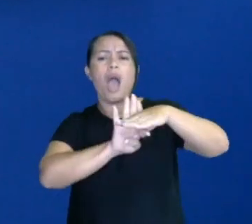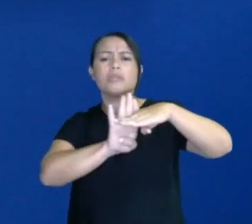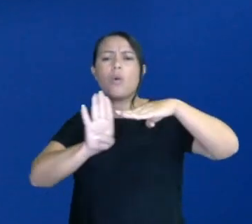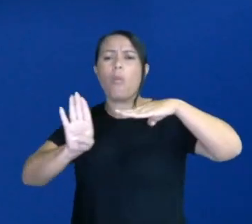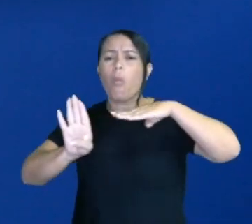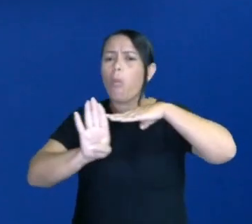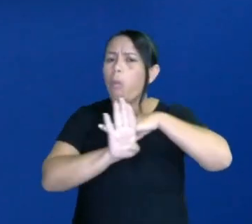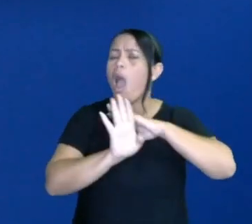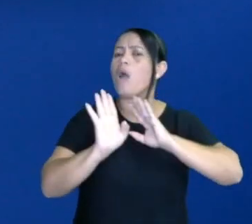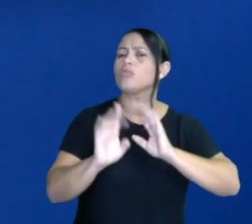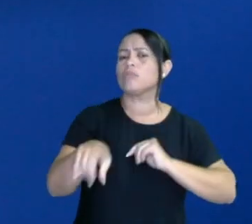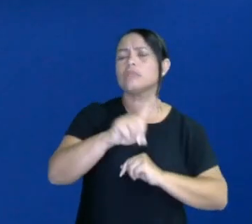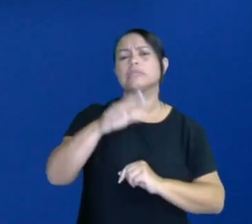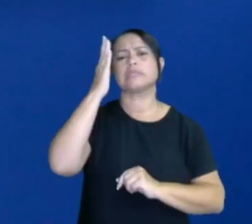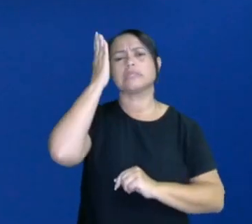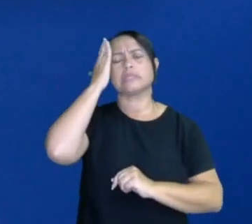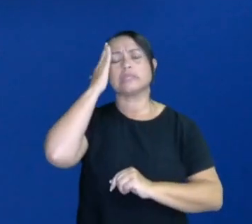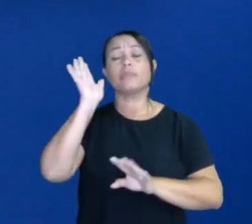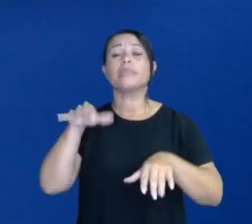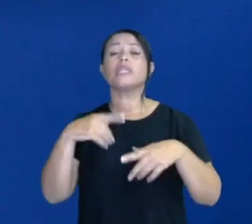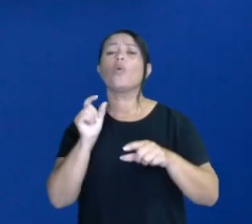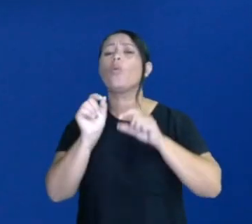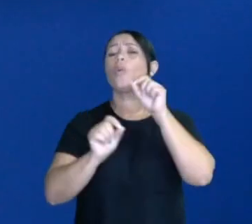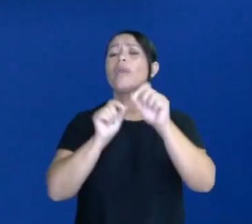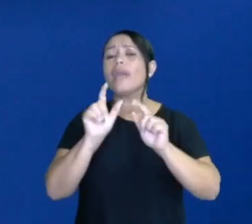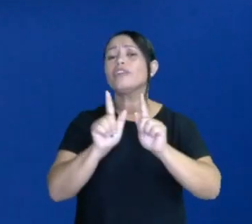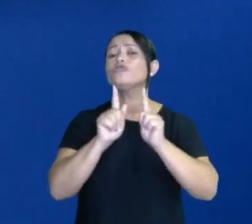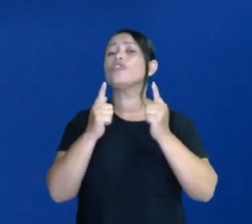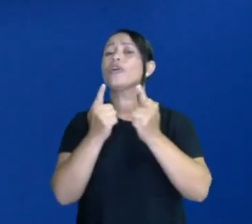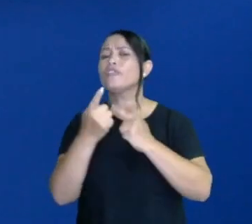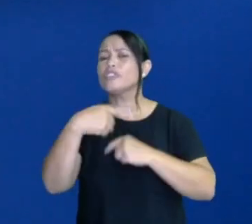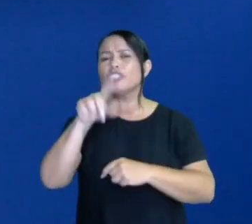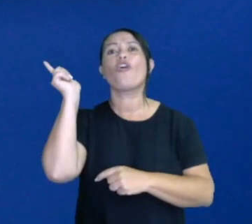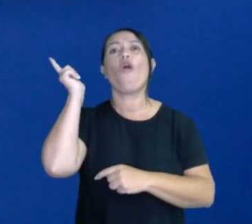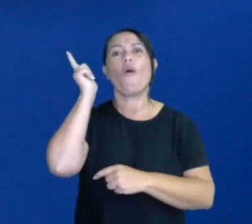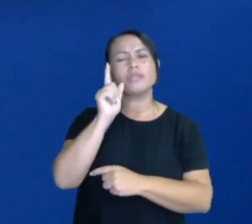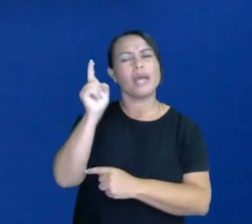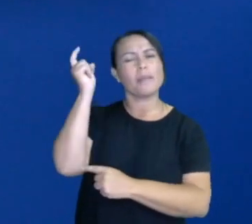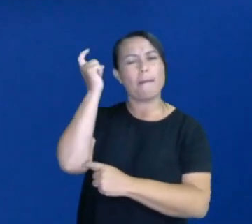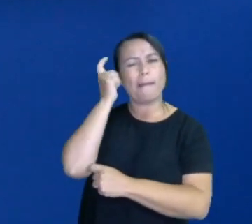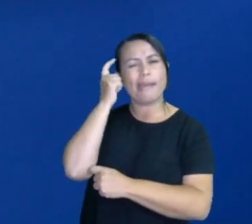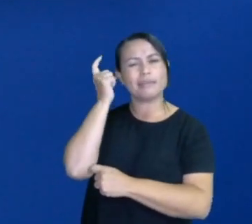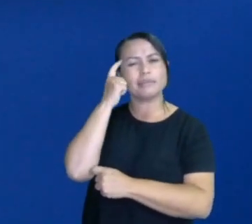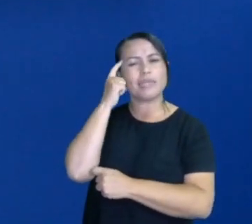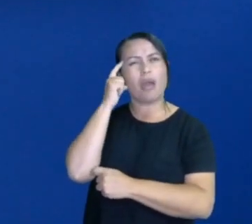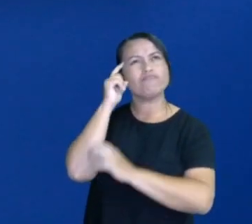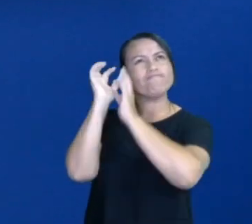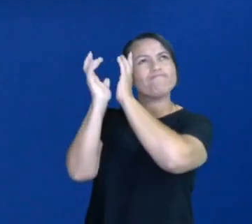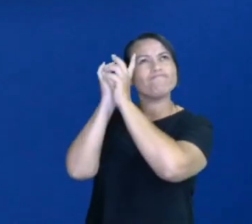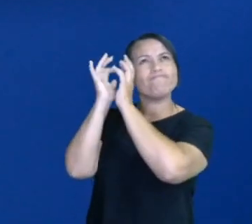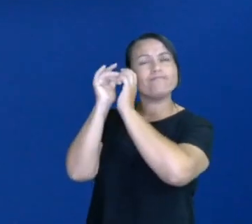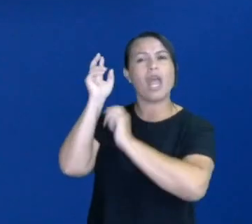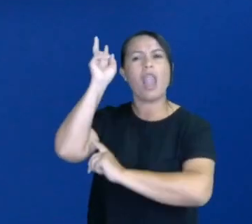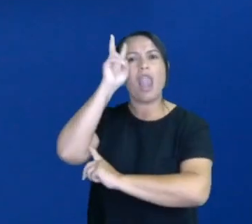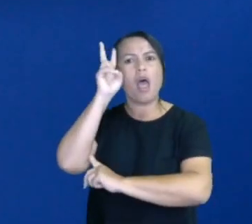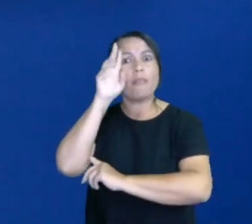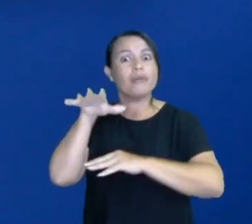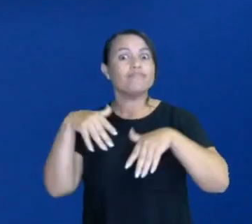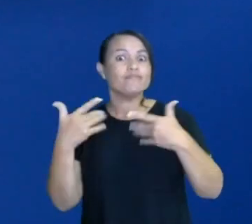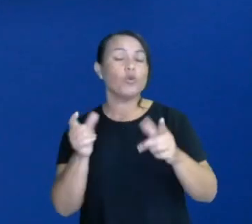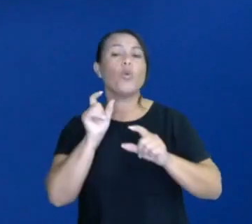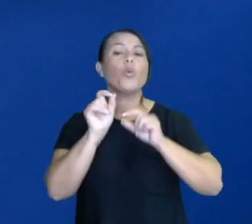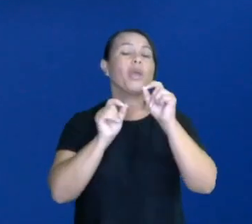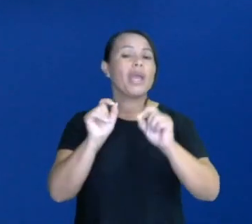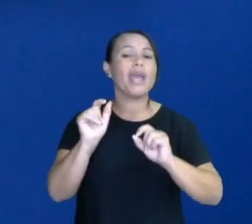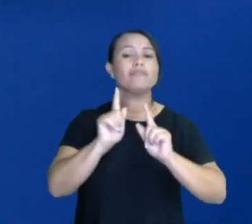Então, para vocês, o que é geografia? E aí, quem consegue pensar e fazer essa breve lembrança do